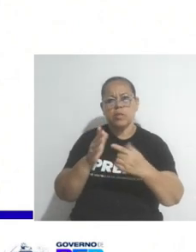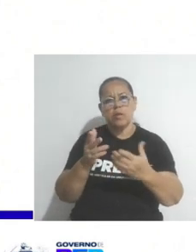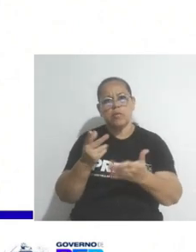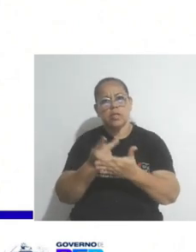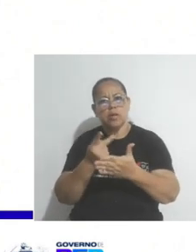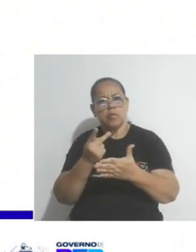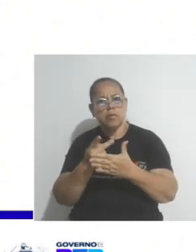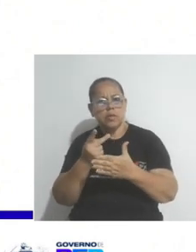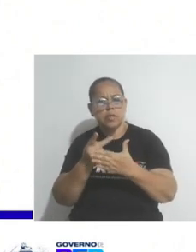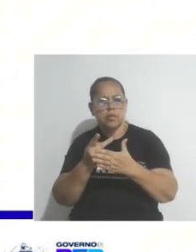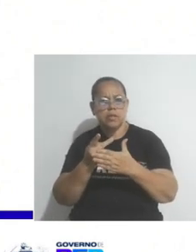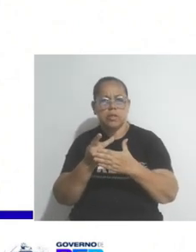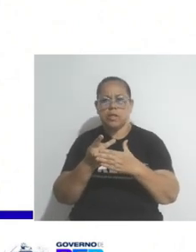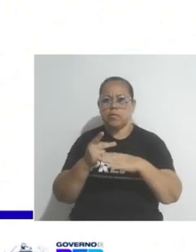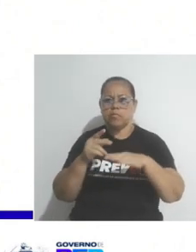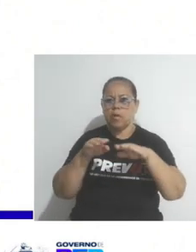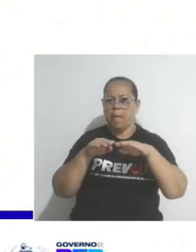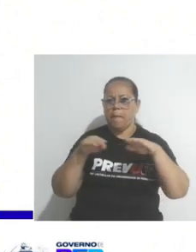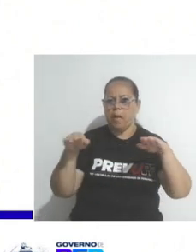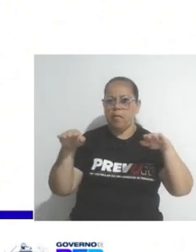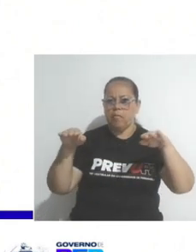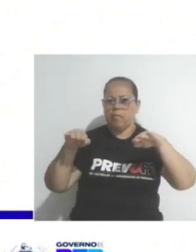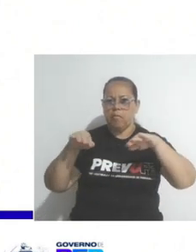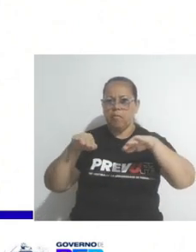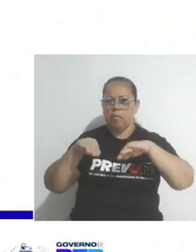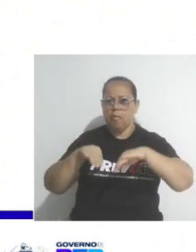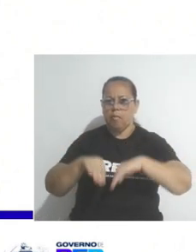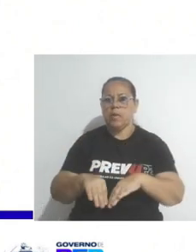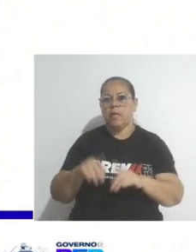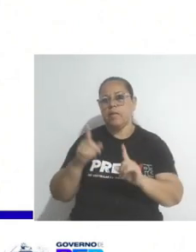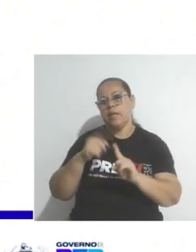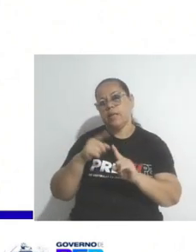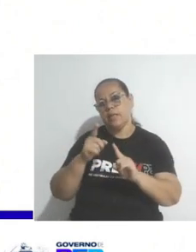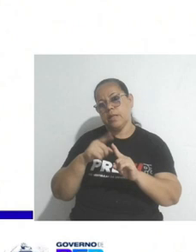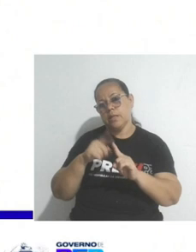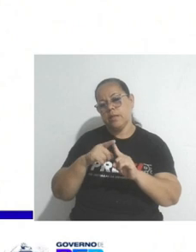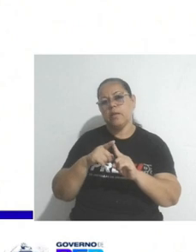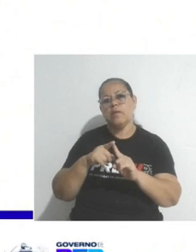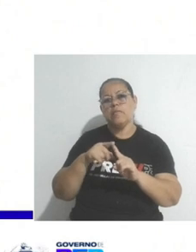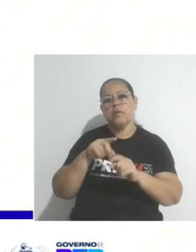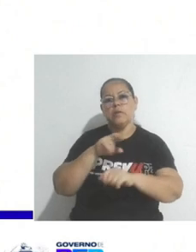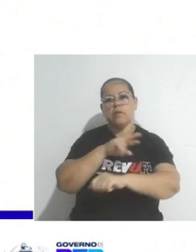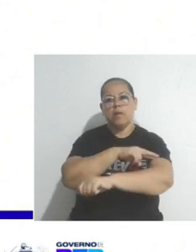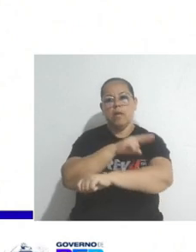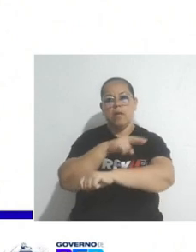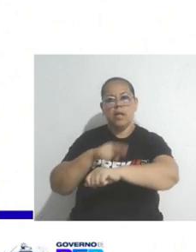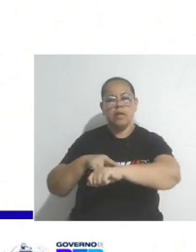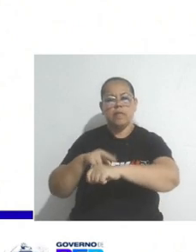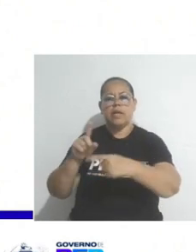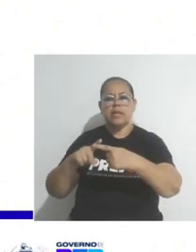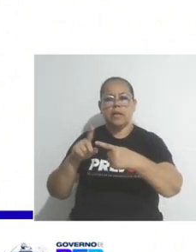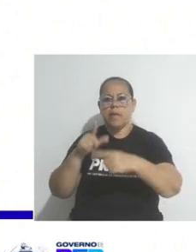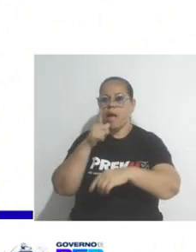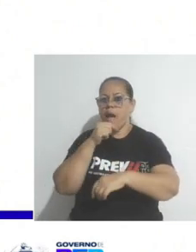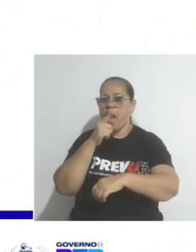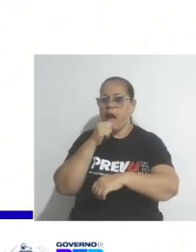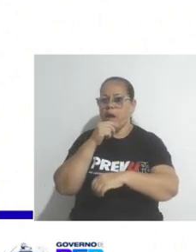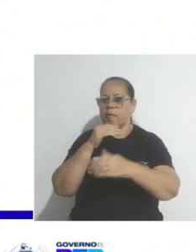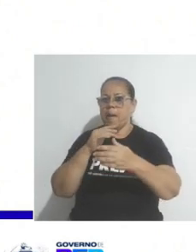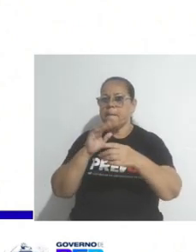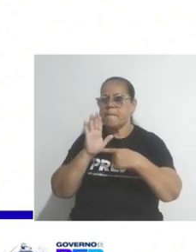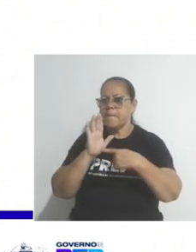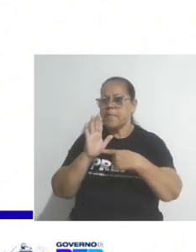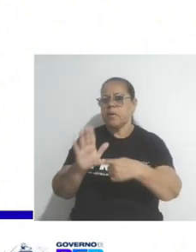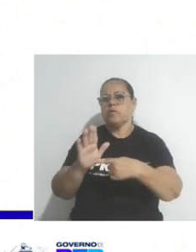não as partes mais profundas desse tipo de relevo e um nível de água apresentando a existência de um lençol